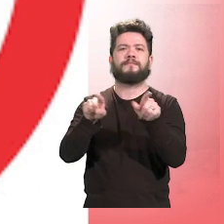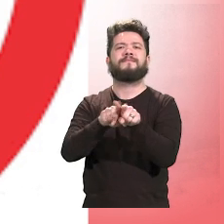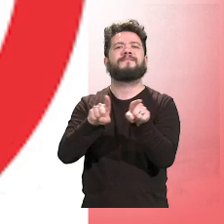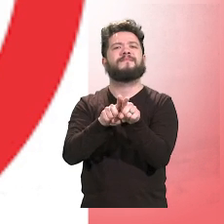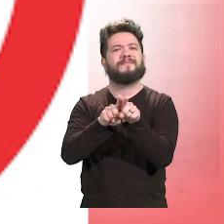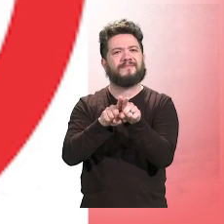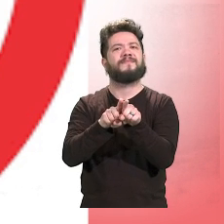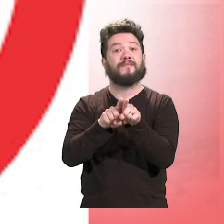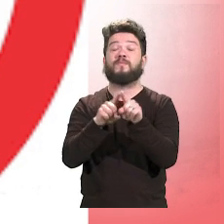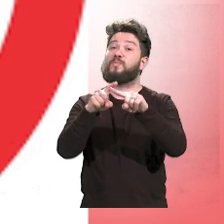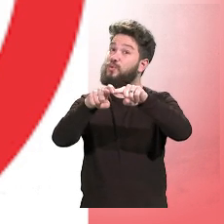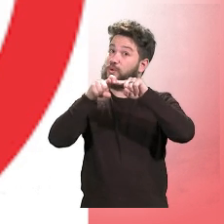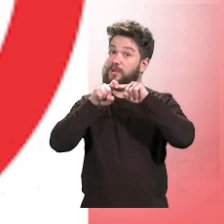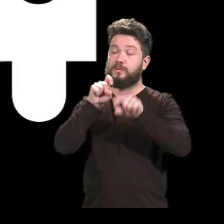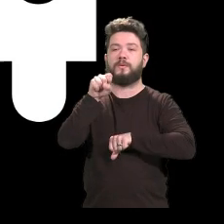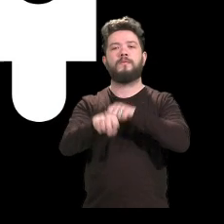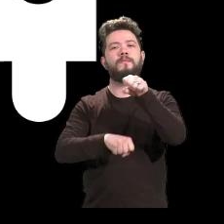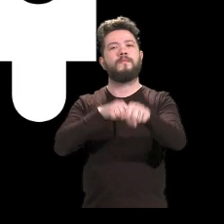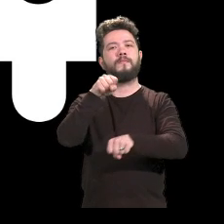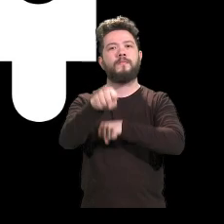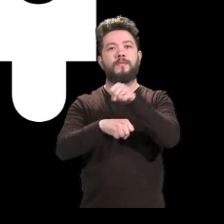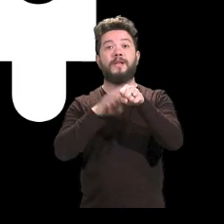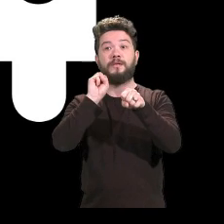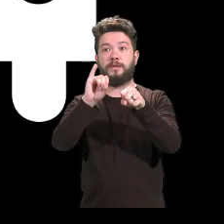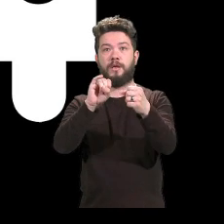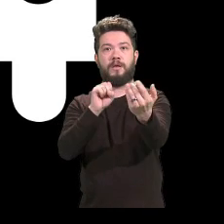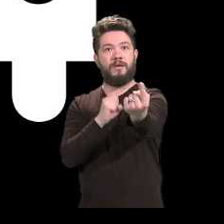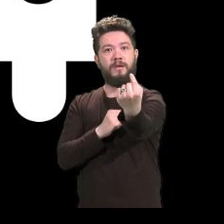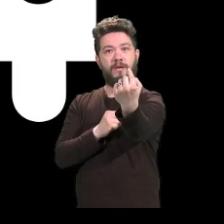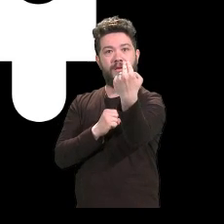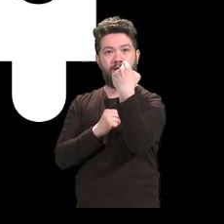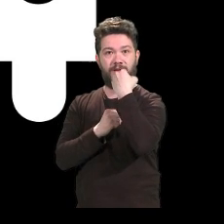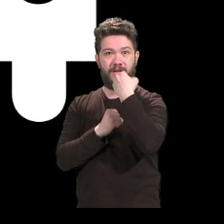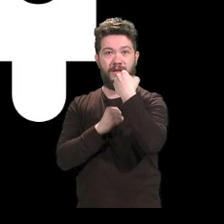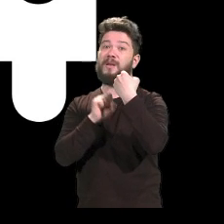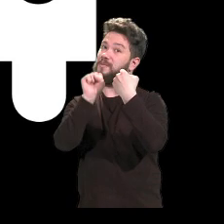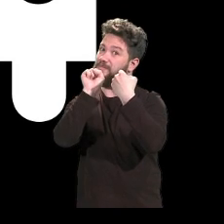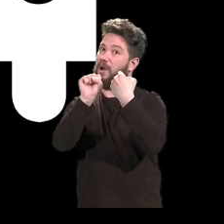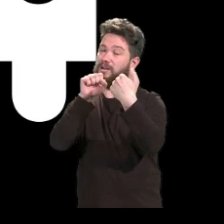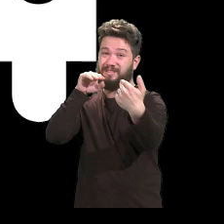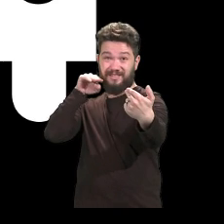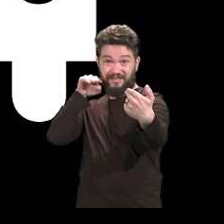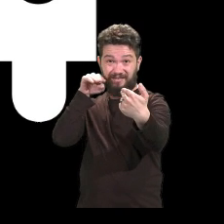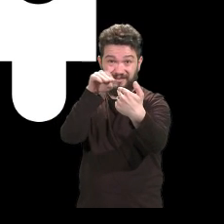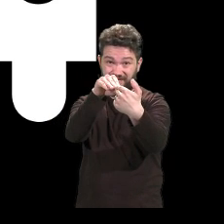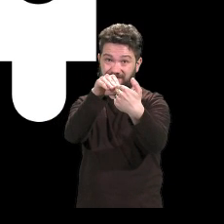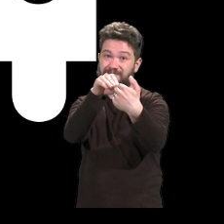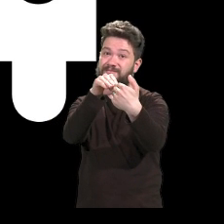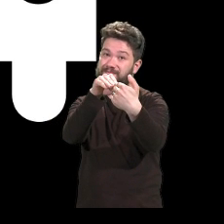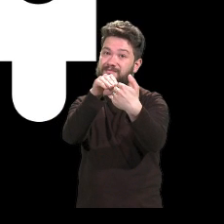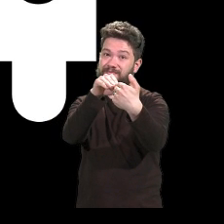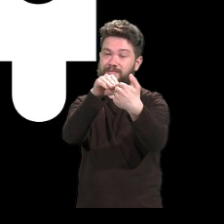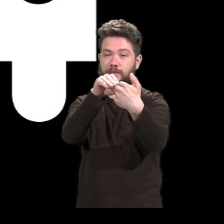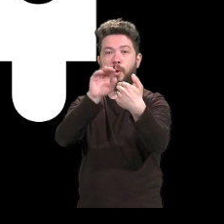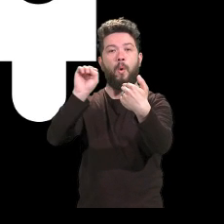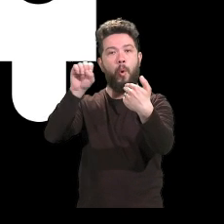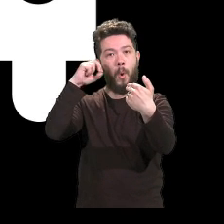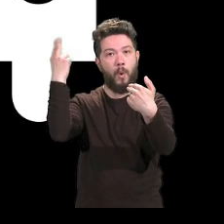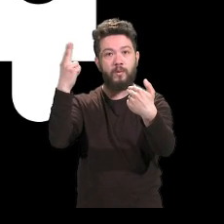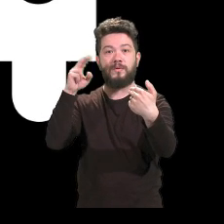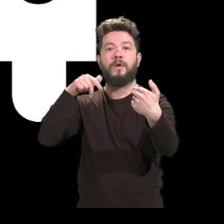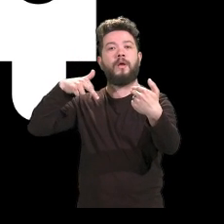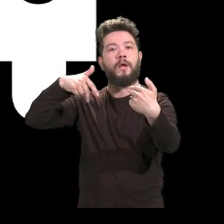etc. Por isso, um ciclista que vem no sentido oposto ao da via facilmente pode colidir com um